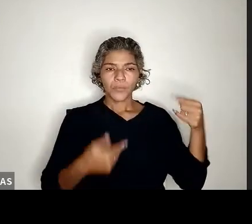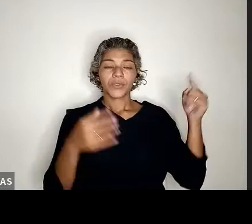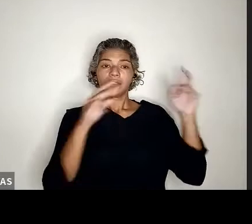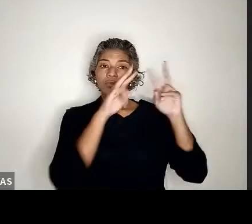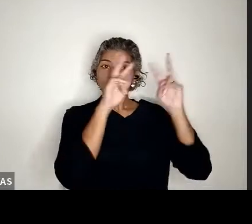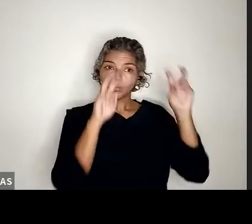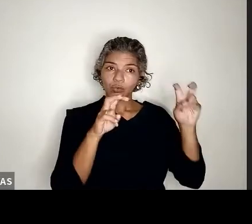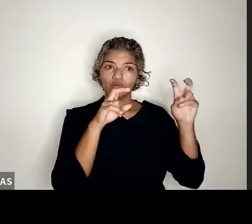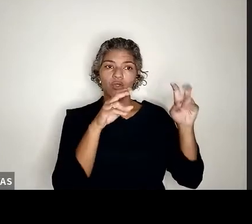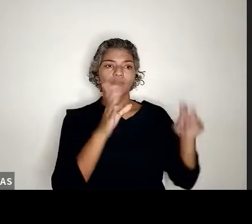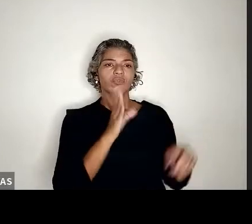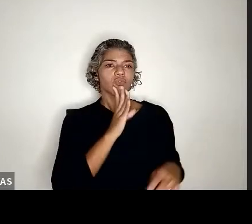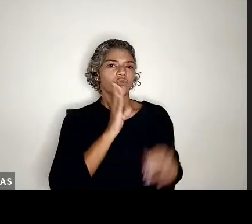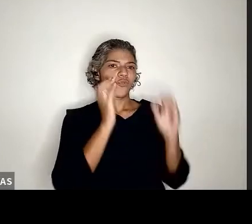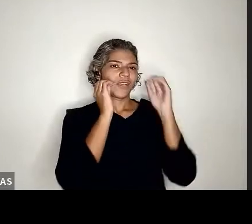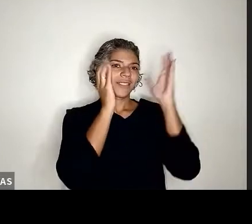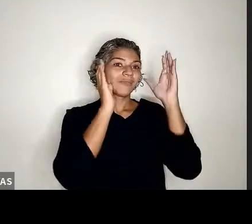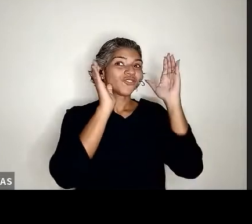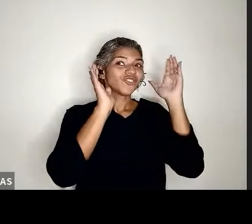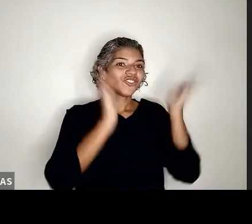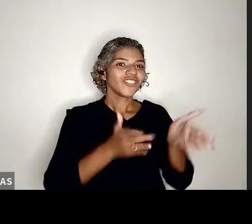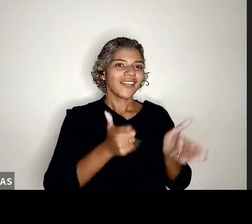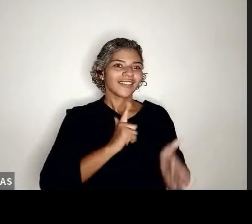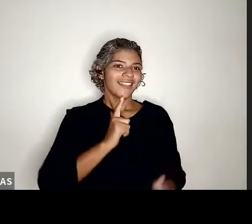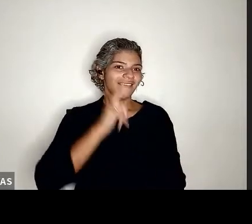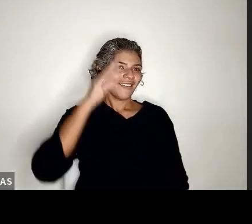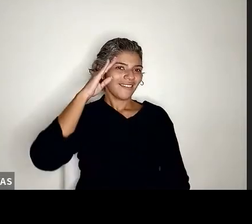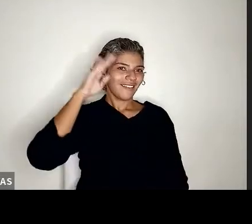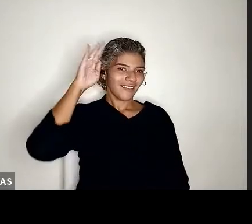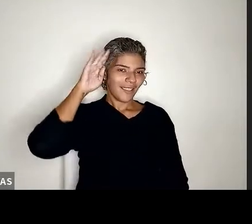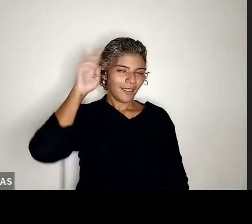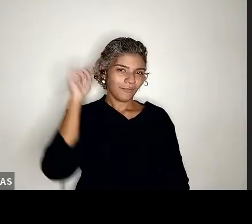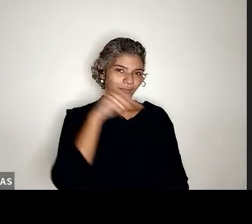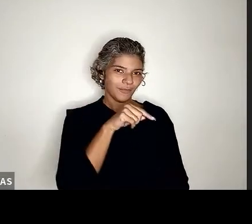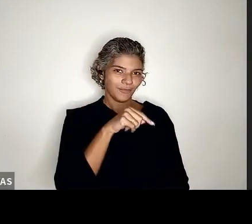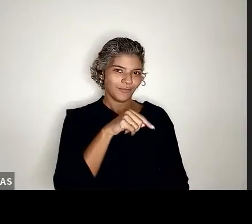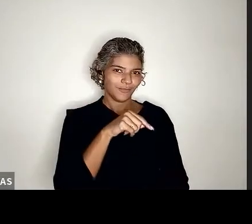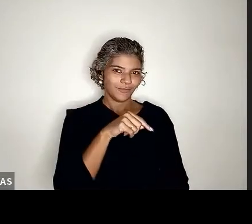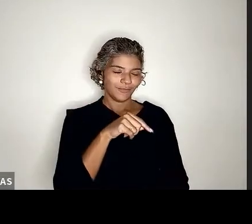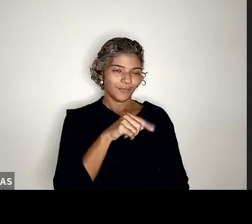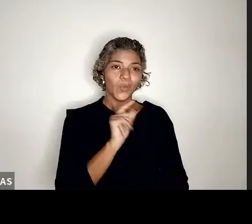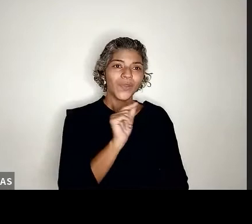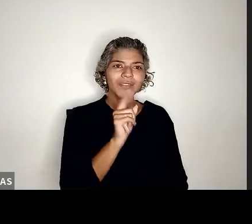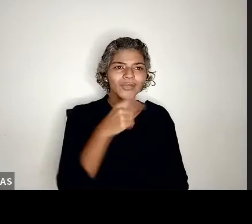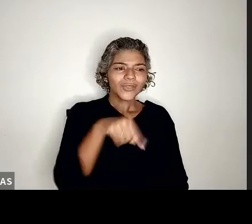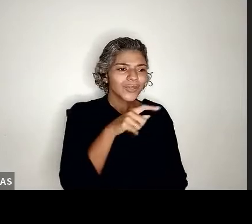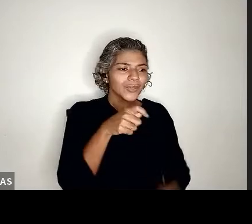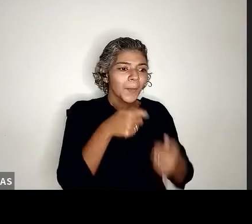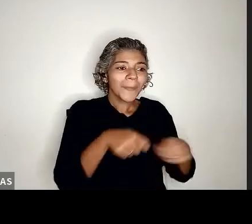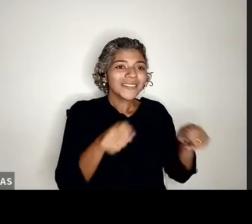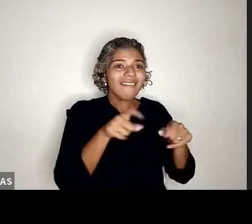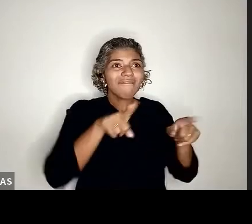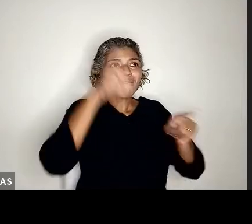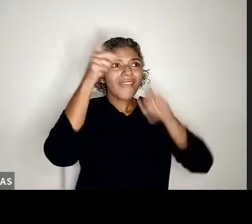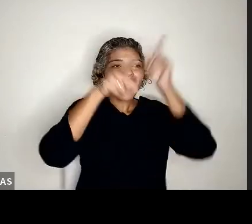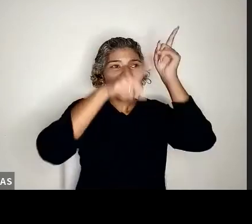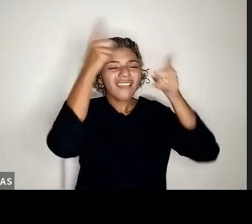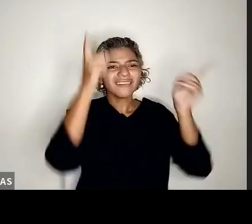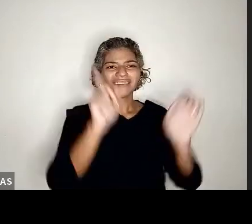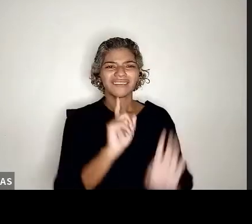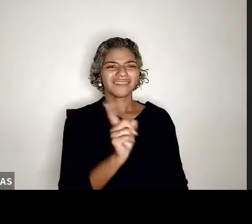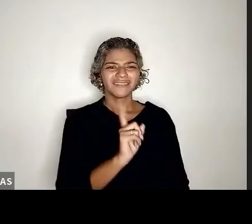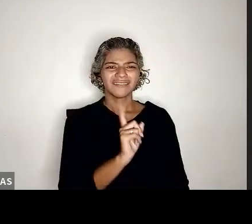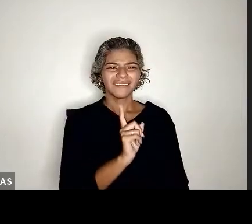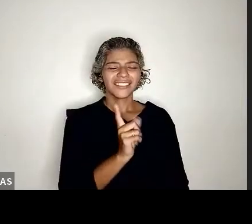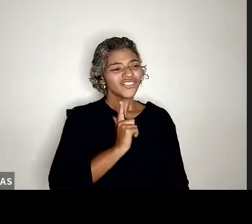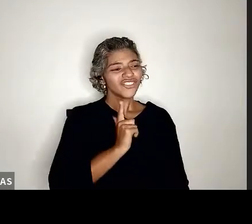Nós, desde a primeira reunião, dizíamos: a gente não precisa inventar nada, está tudo aí. A gente tem muito conhecimento